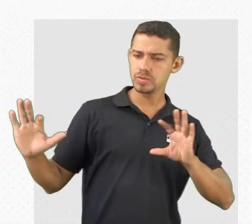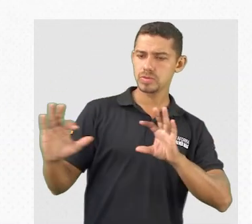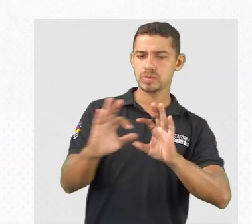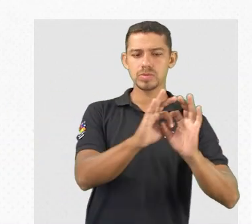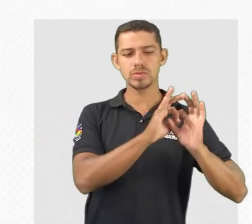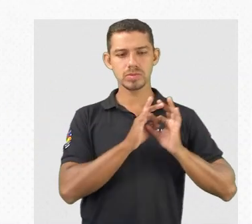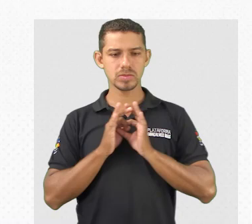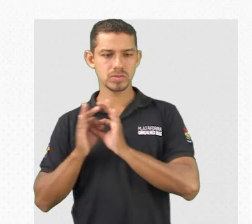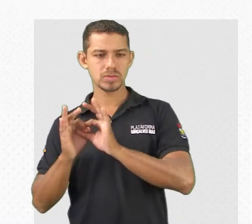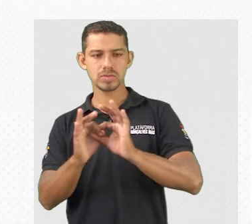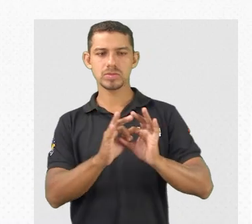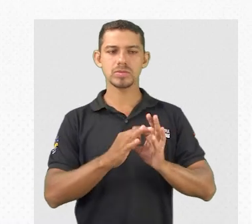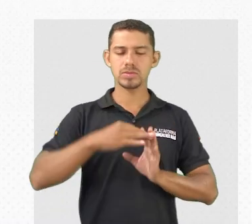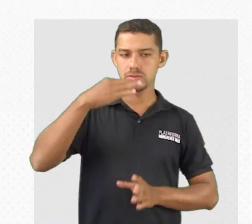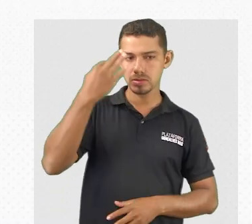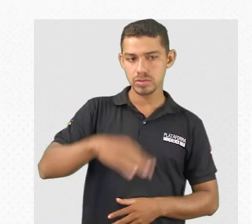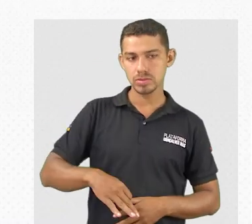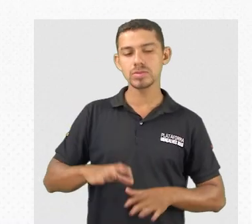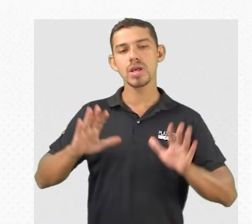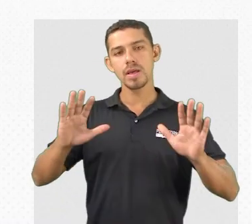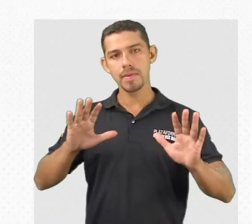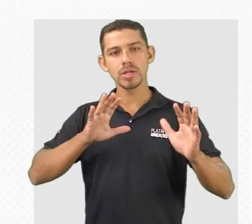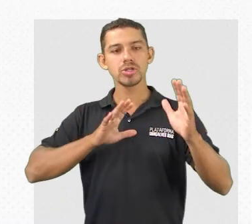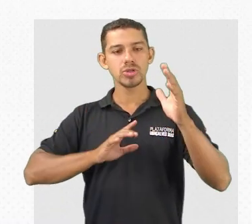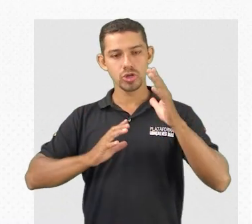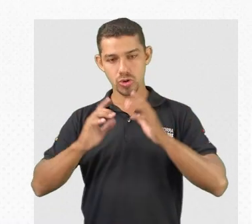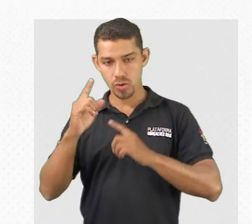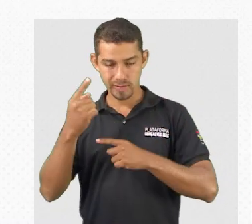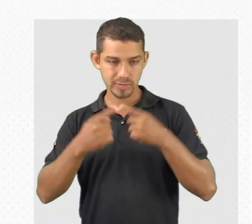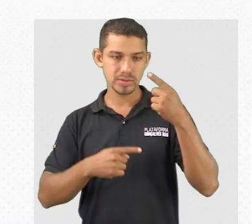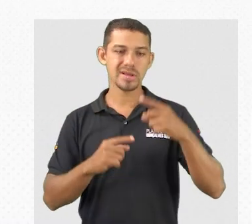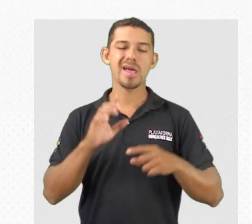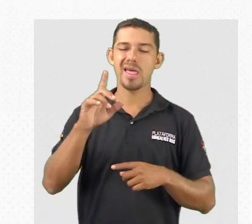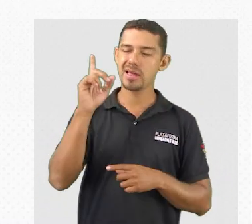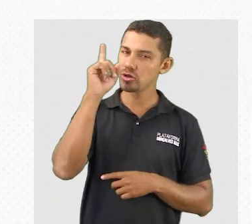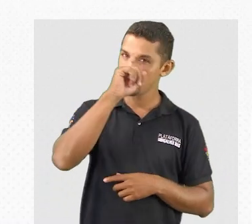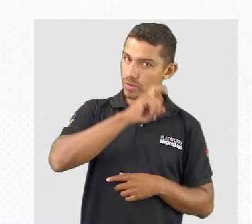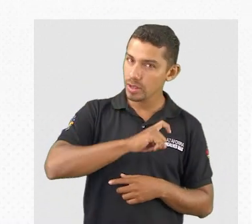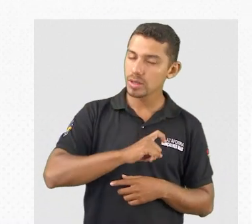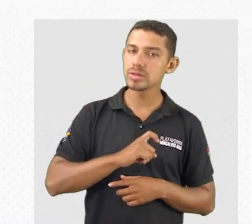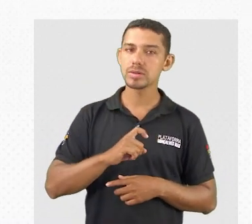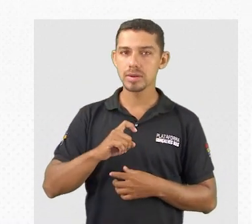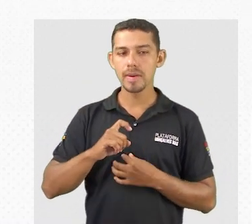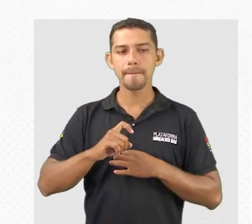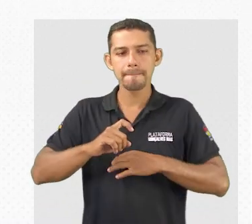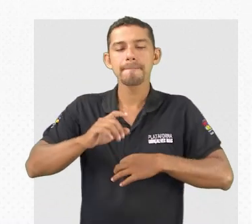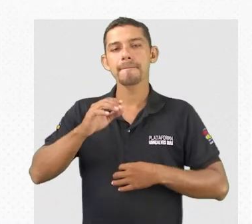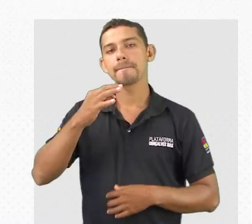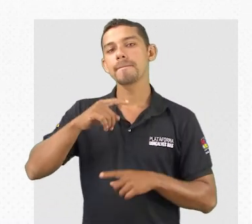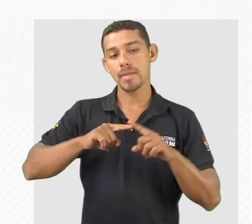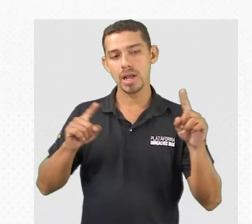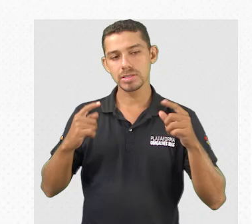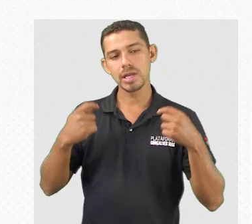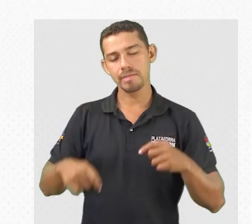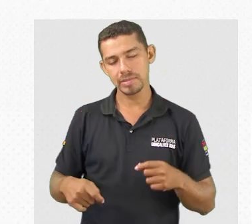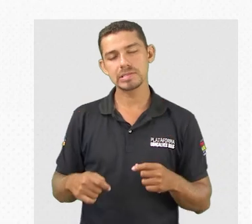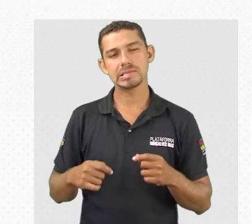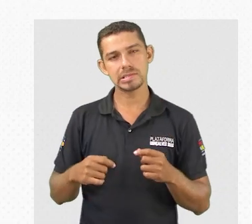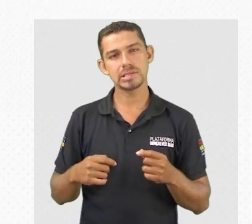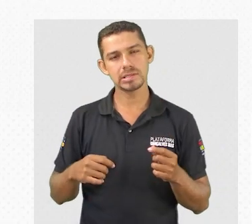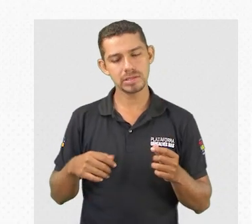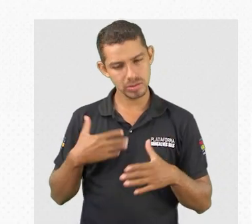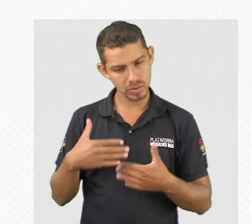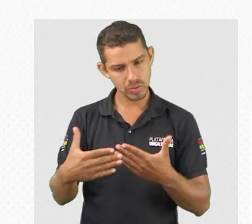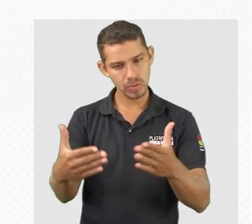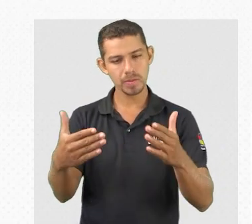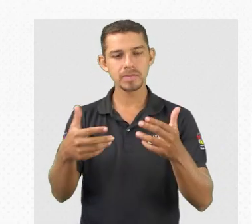coletivo, consensual, mesmo no conflito. Isso é difícil, isso é muito trabalhoso, mas esse é um caminho que a gente precisa perseguir, e isso